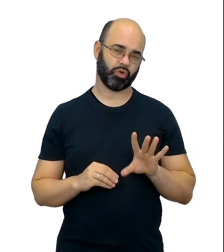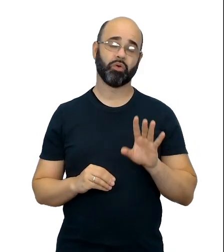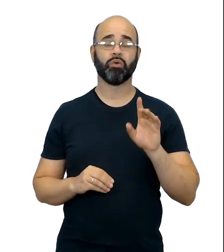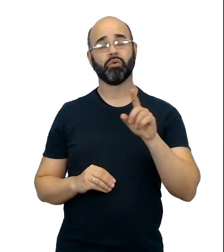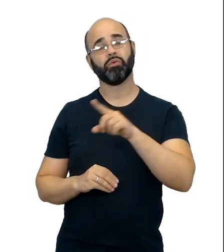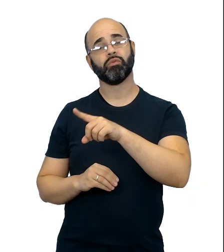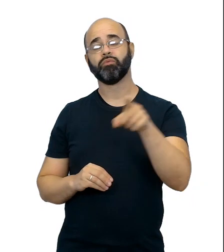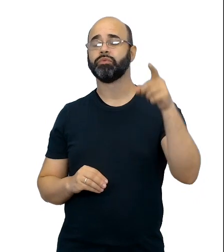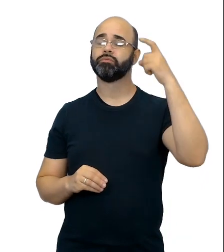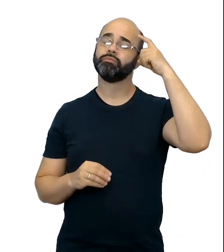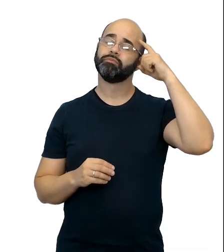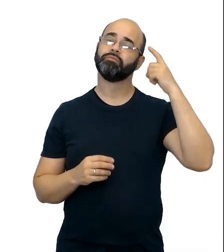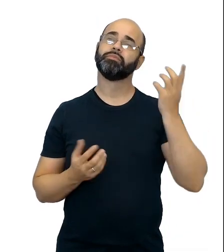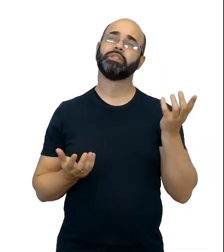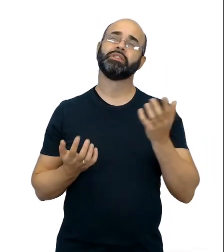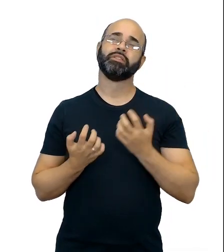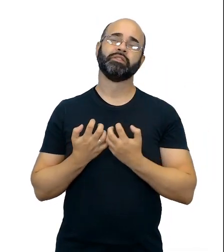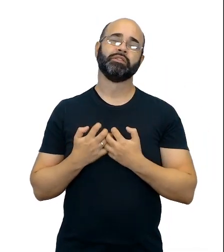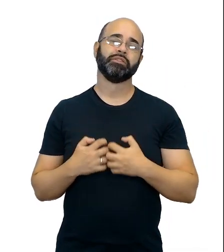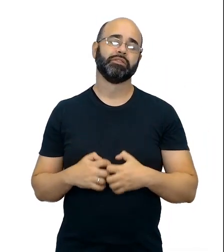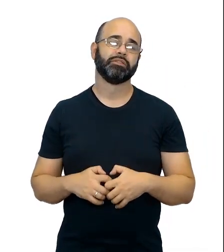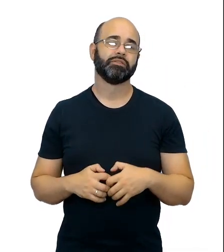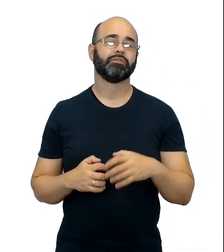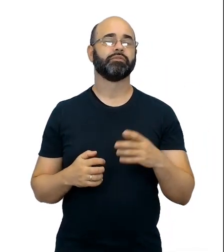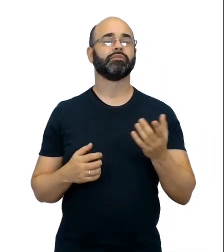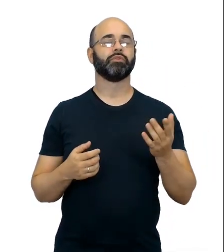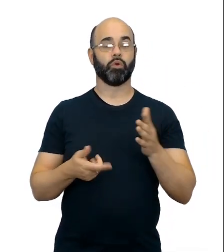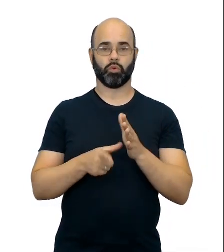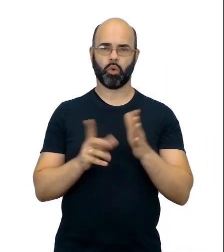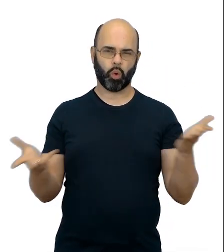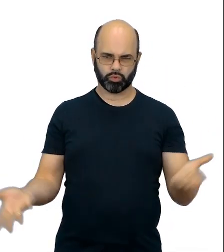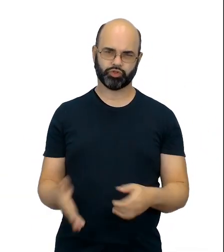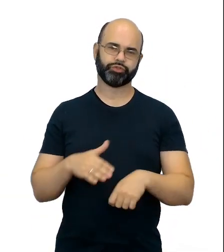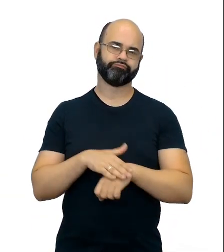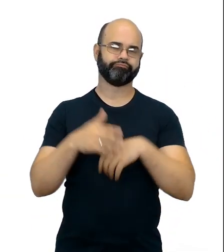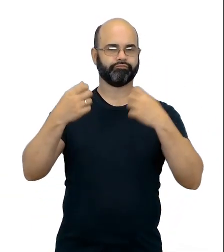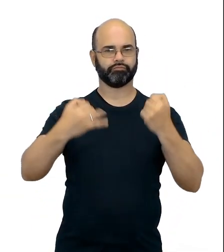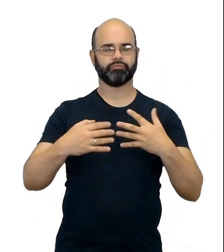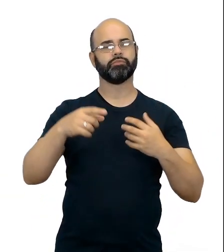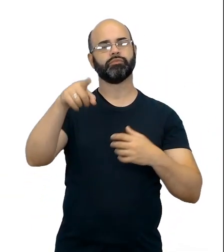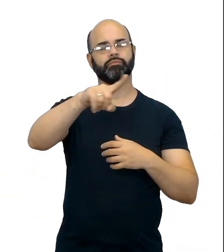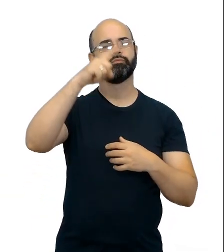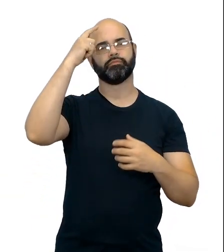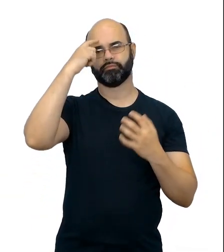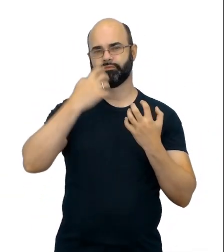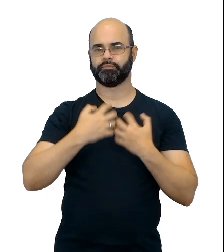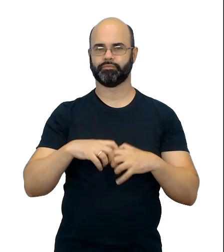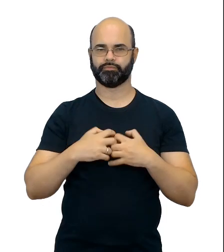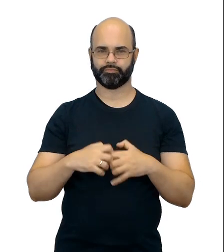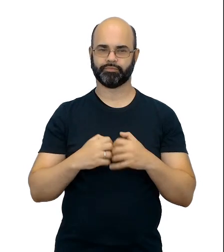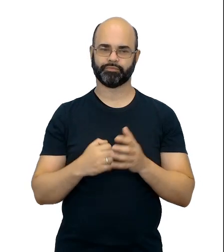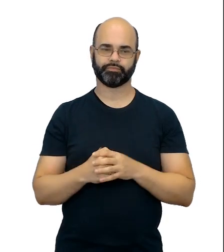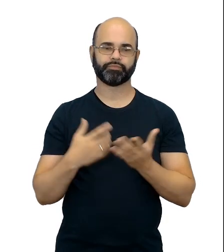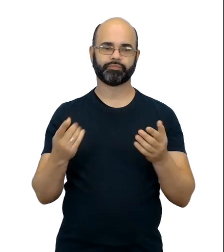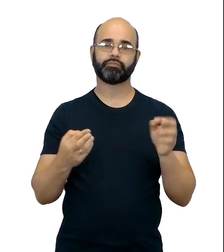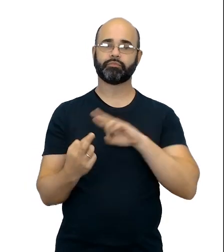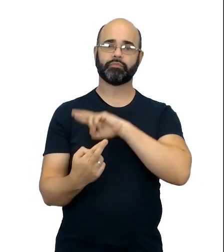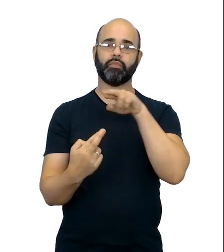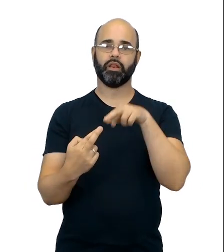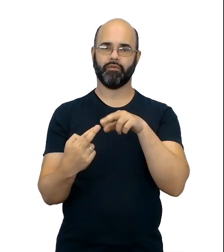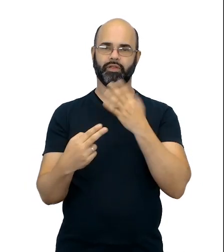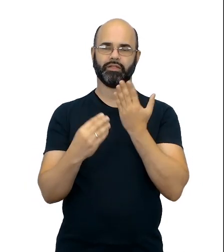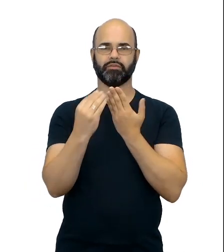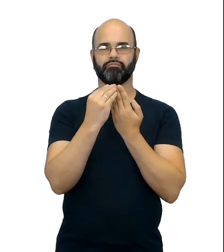vocês pensem, né, sobre o que conversamos hoje, se debrucem. Nós vamos deixar aqui nos referenciais